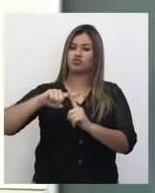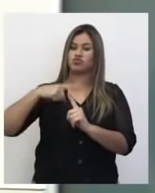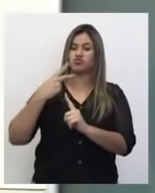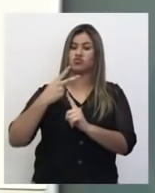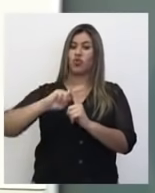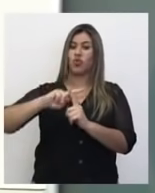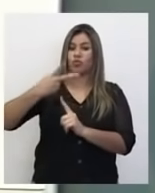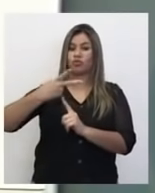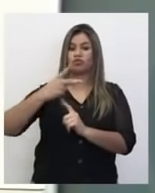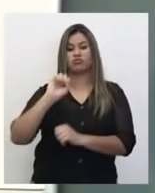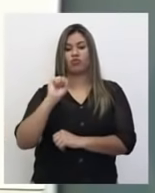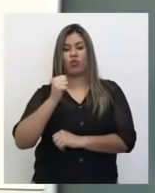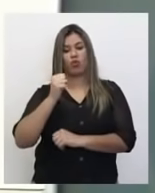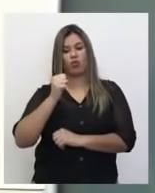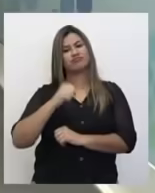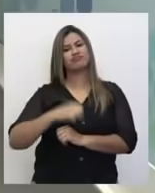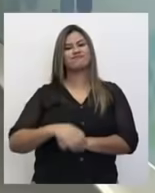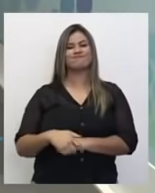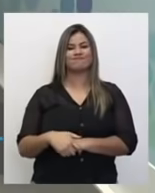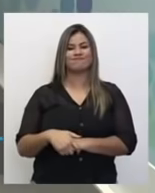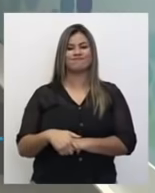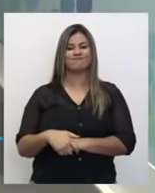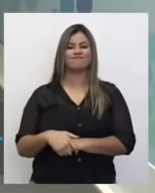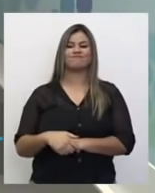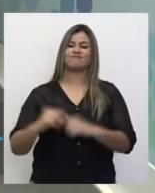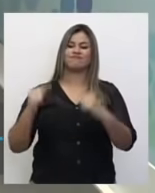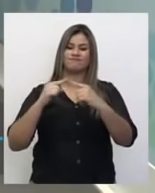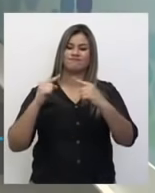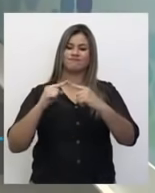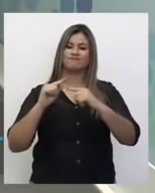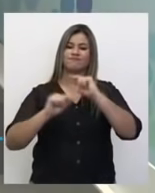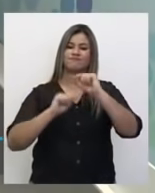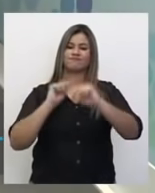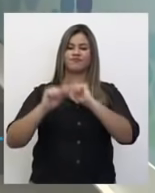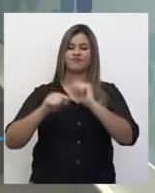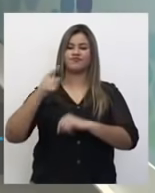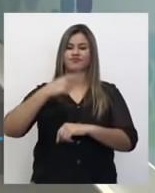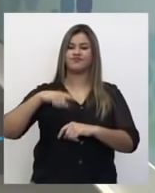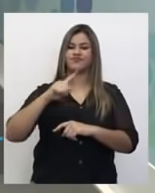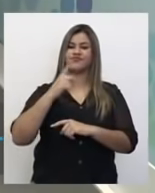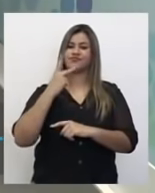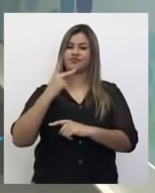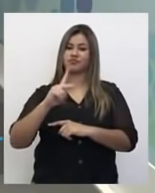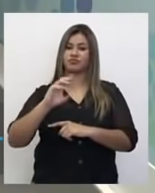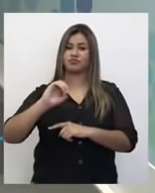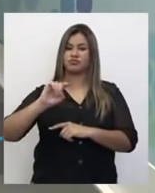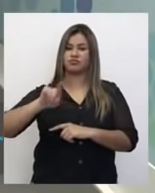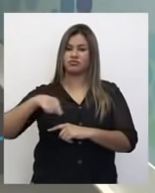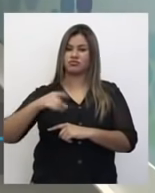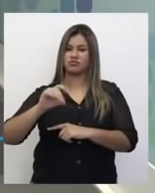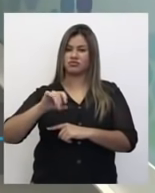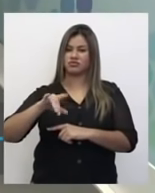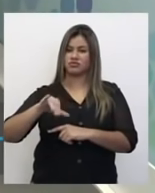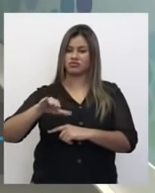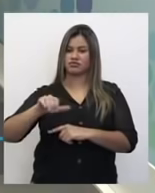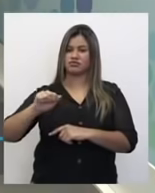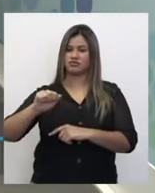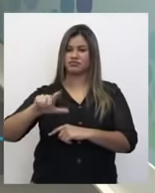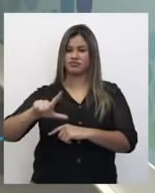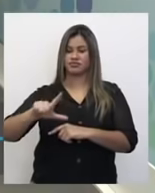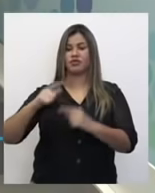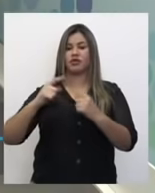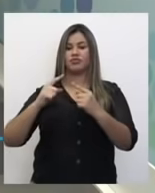Oito. Então, é essa questão. O, quando a gente fala decimal é de um em um. E quando a gente fala do